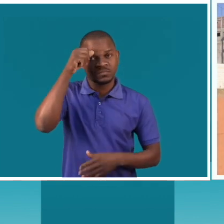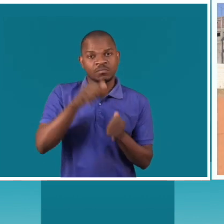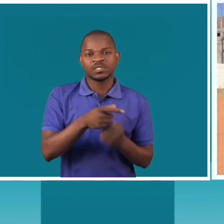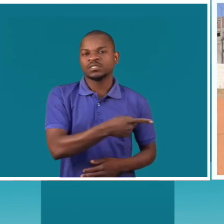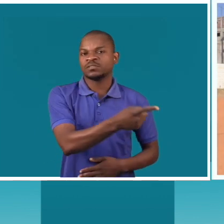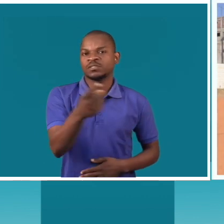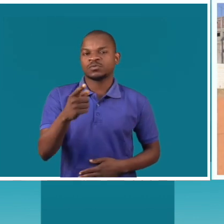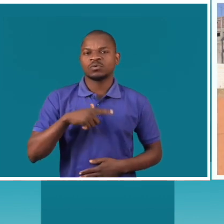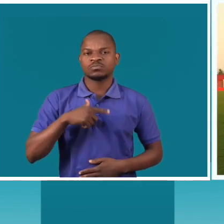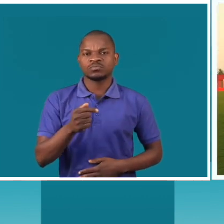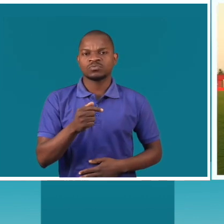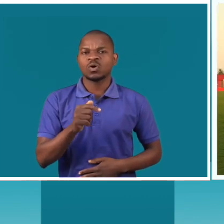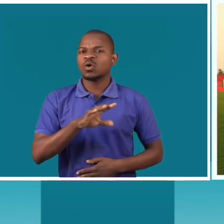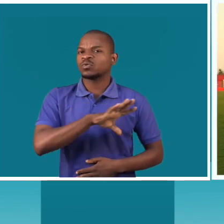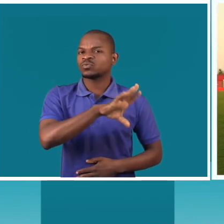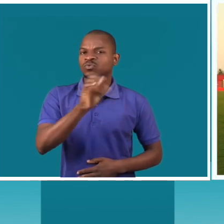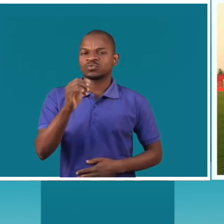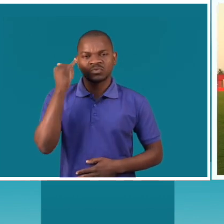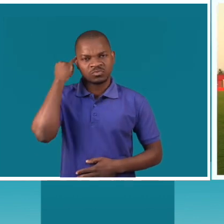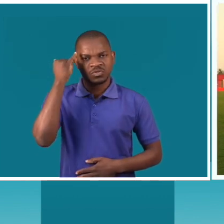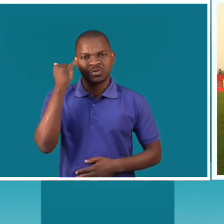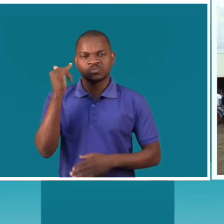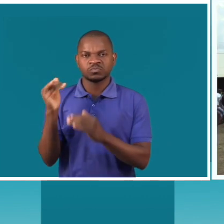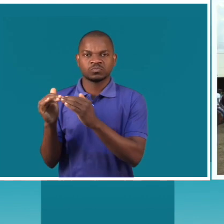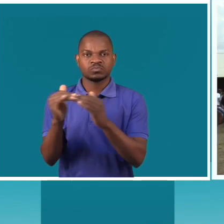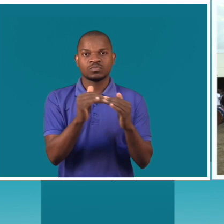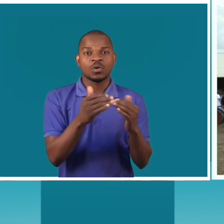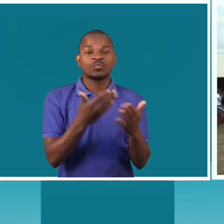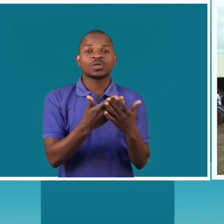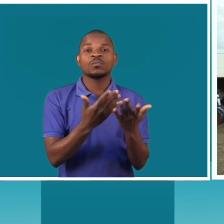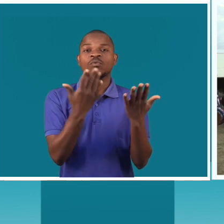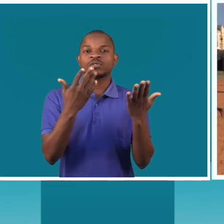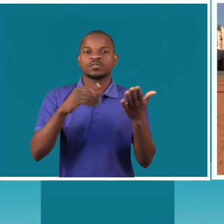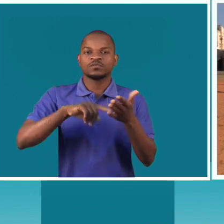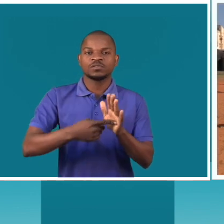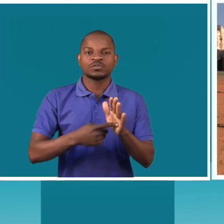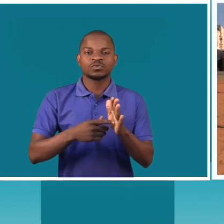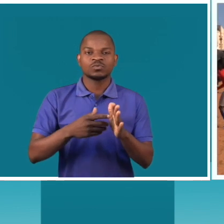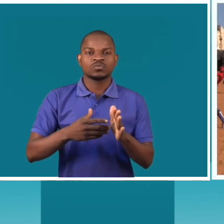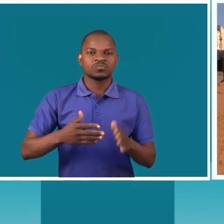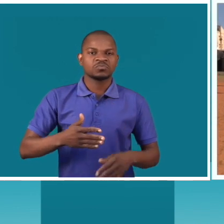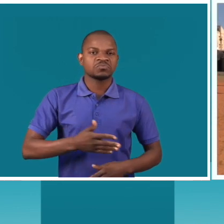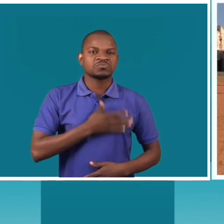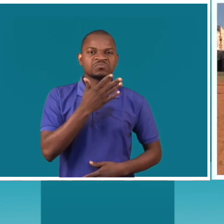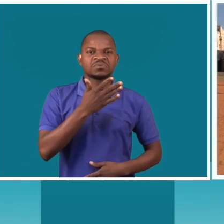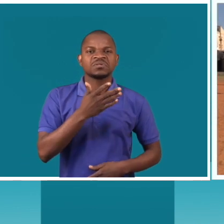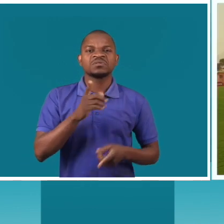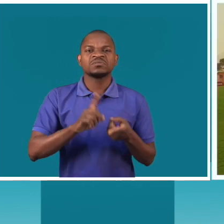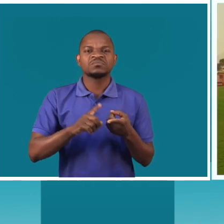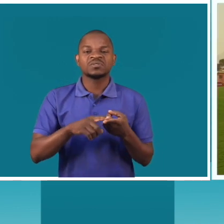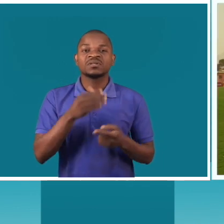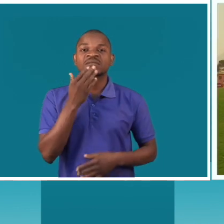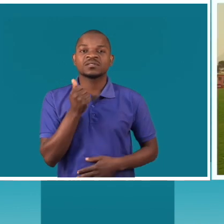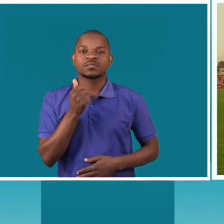falta de emprego, por ser o ganha-pão. Estes treinadores são unânimes em afirmar que, muitas das vezes, os treinadores não são